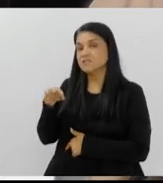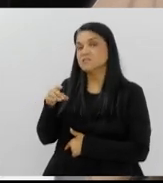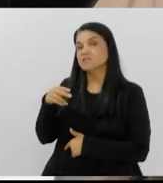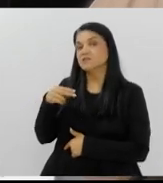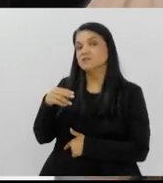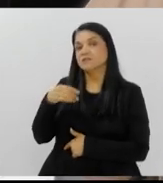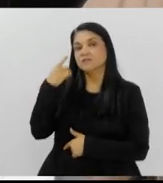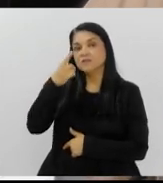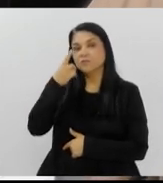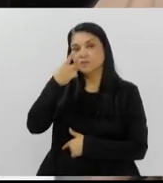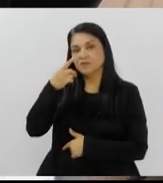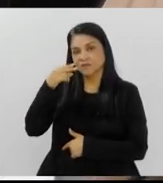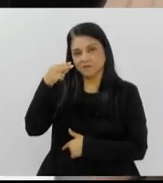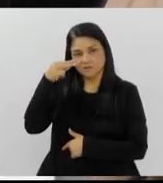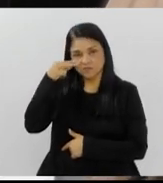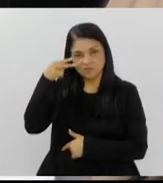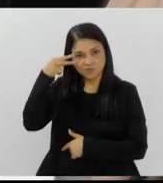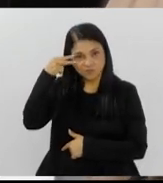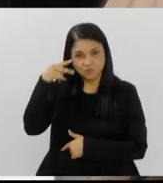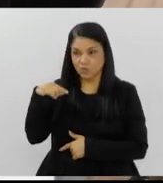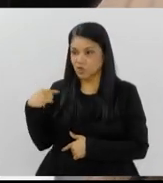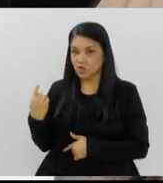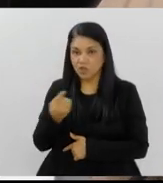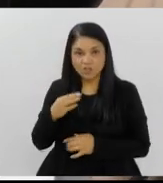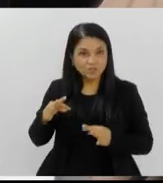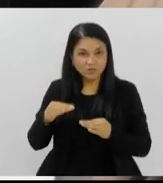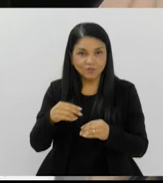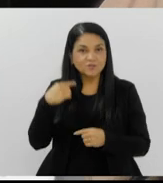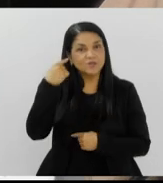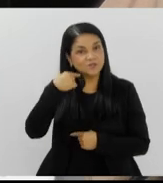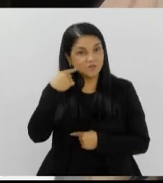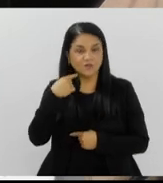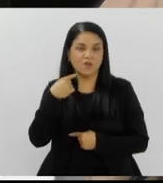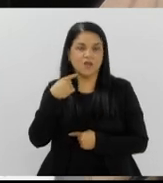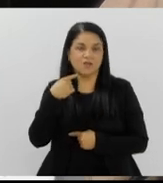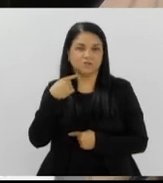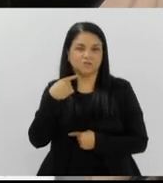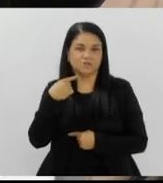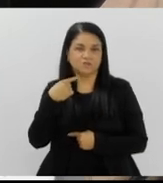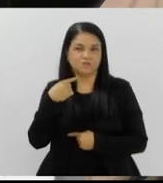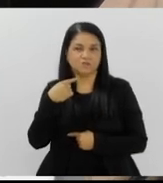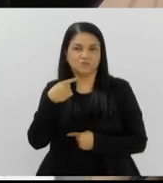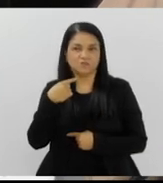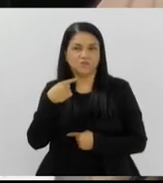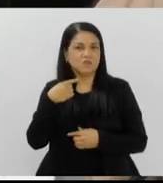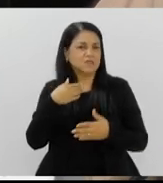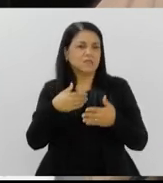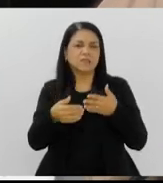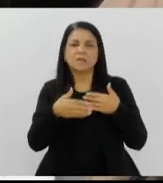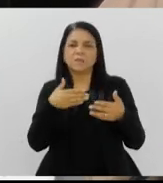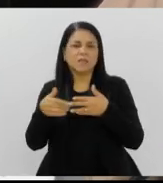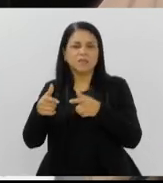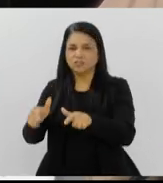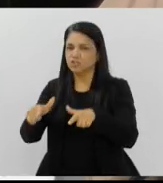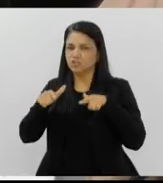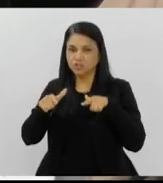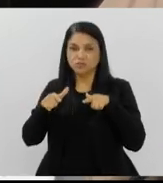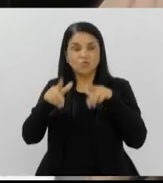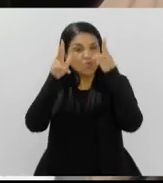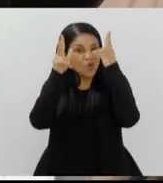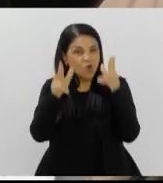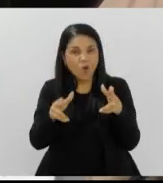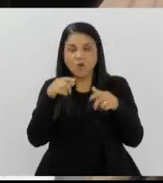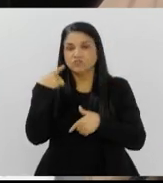todos advogados. Então, vamos tratar os advogados, independente de todos os outros títulos, como advogados.